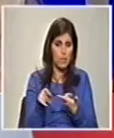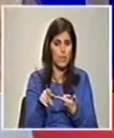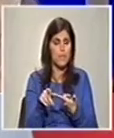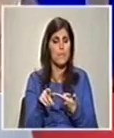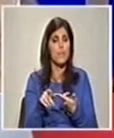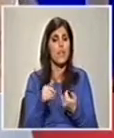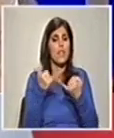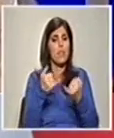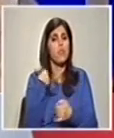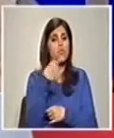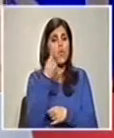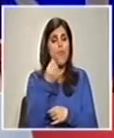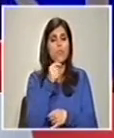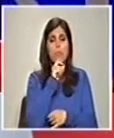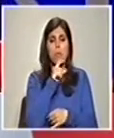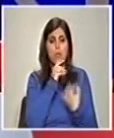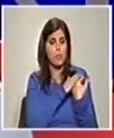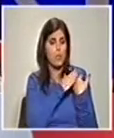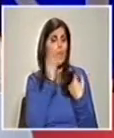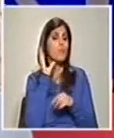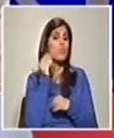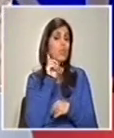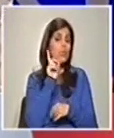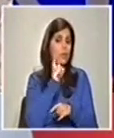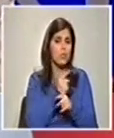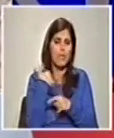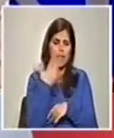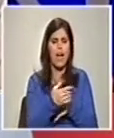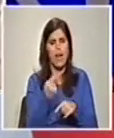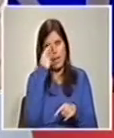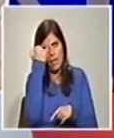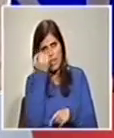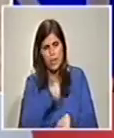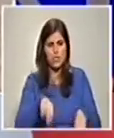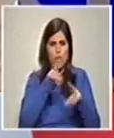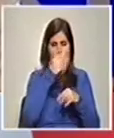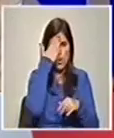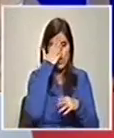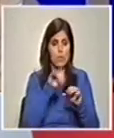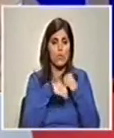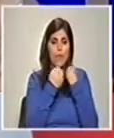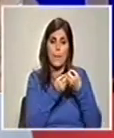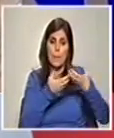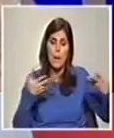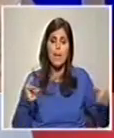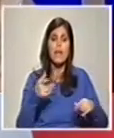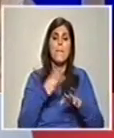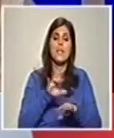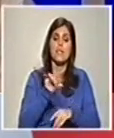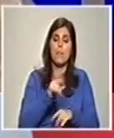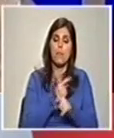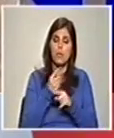os jovens podem ter aqui um papel fundamental, não só como já falámos aqui, porque trazem sangue novo e porque têm uma consciência social cada vez maior, mas porque